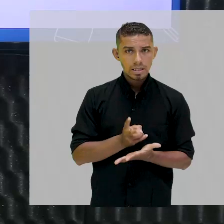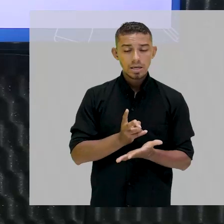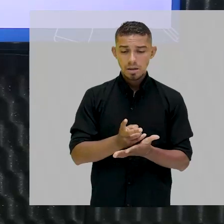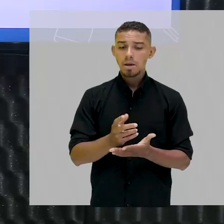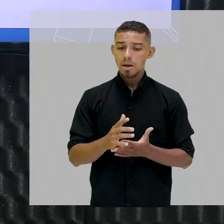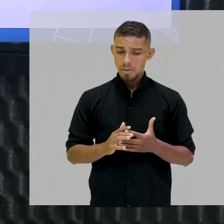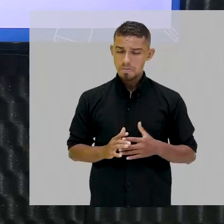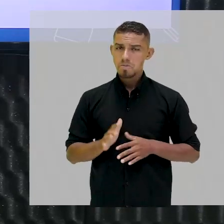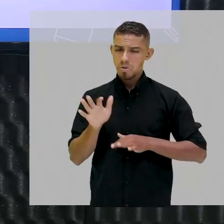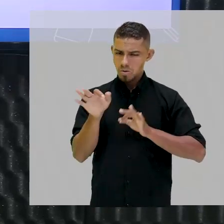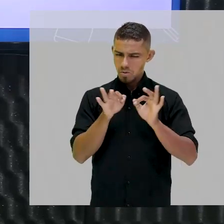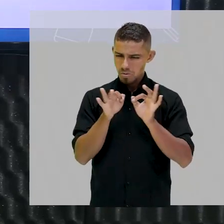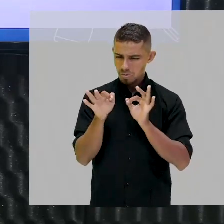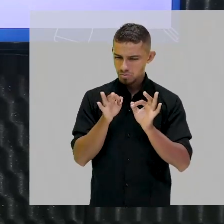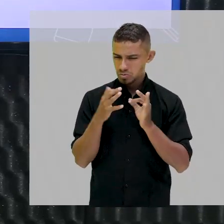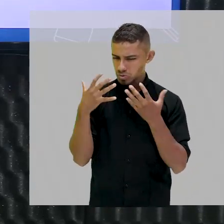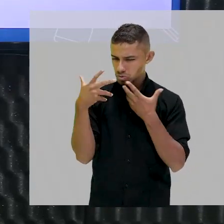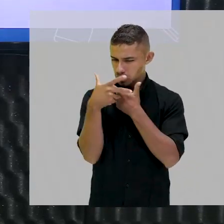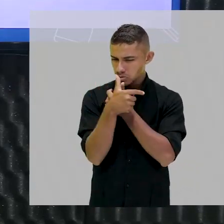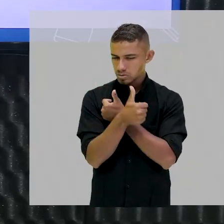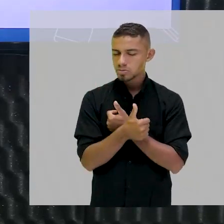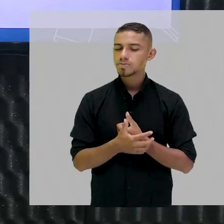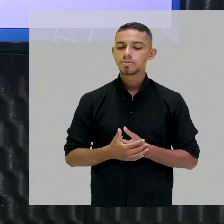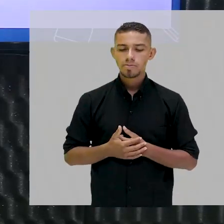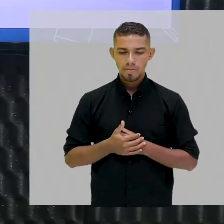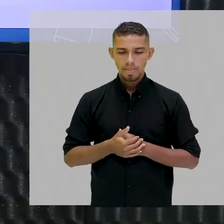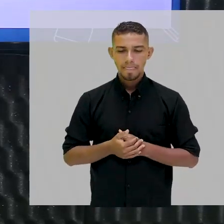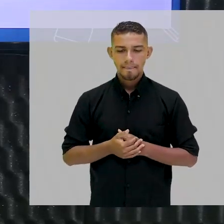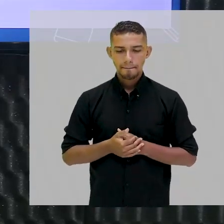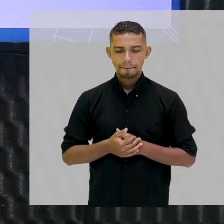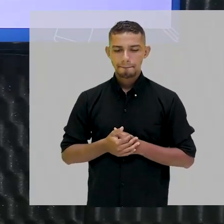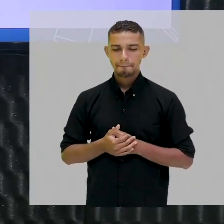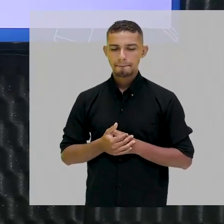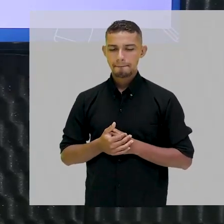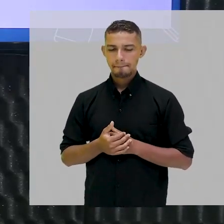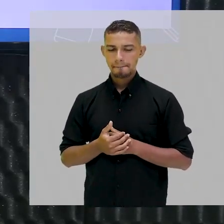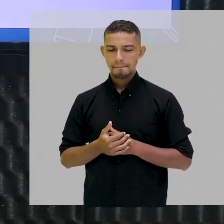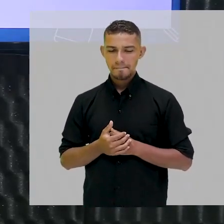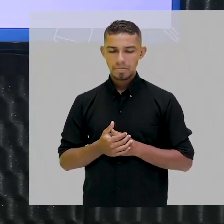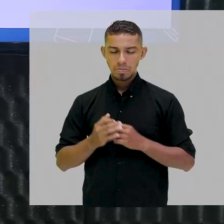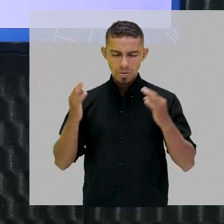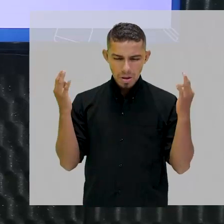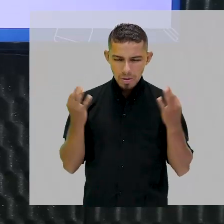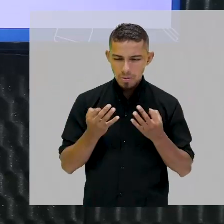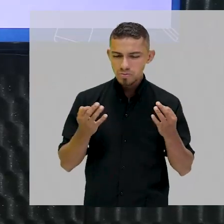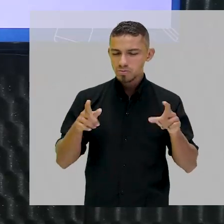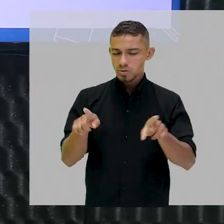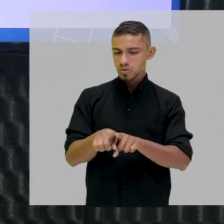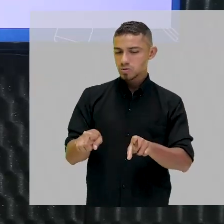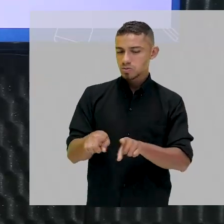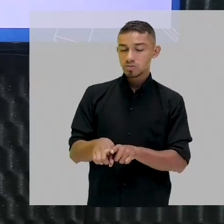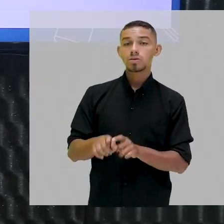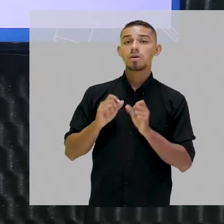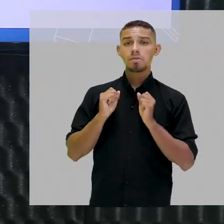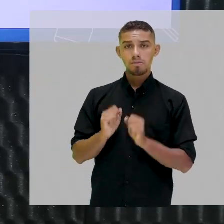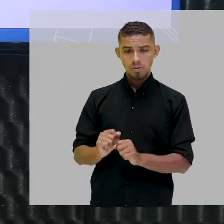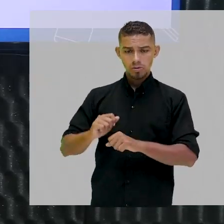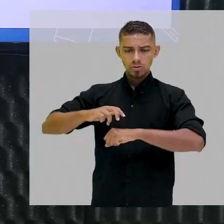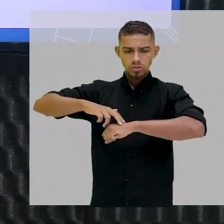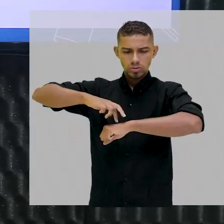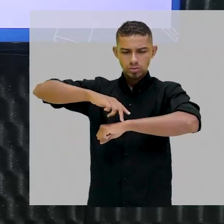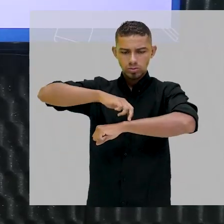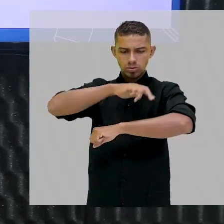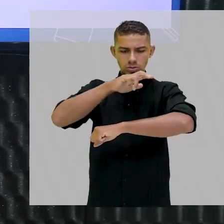bem executados. Professor, o breakdance também pode ser ginástica? Pode.